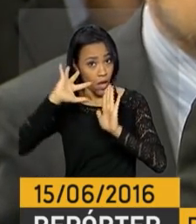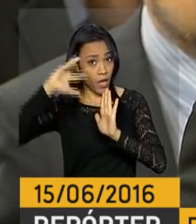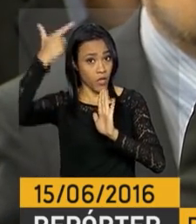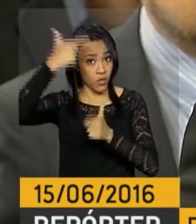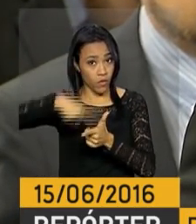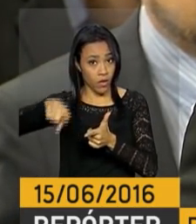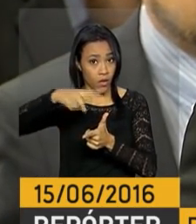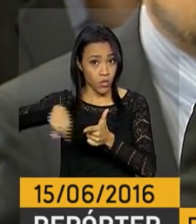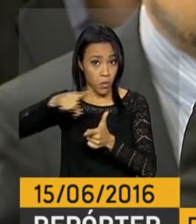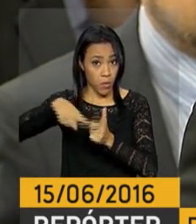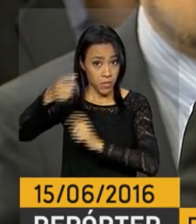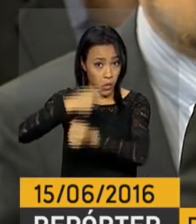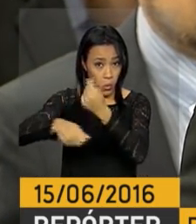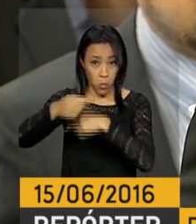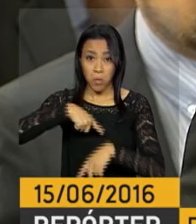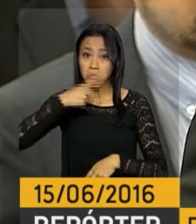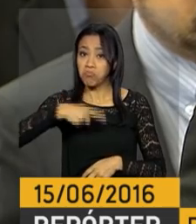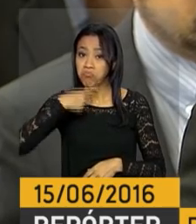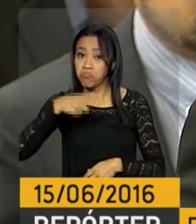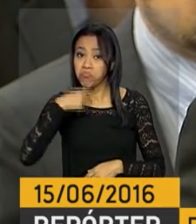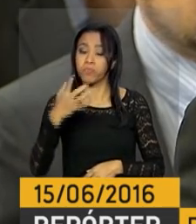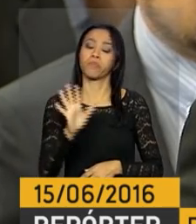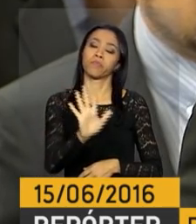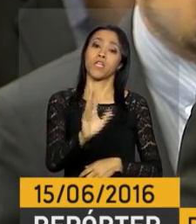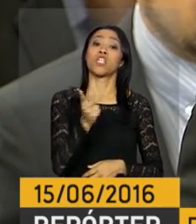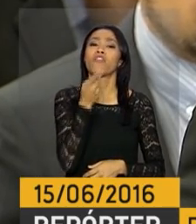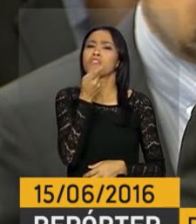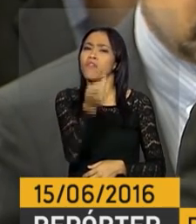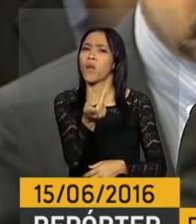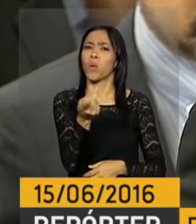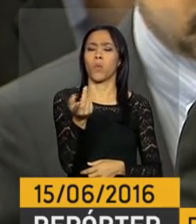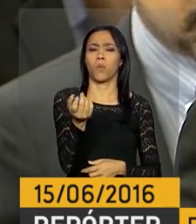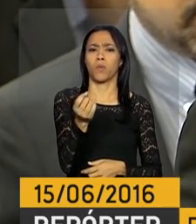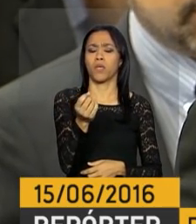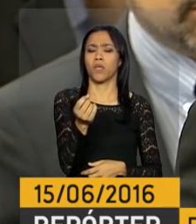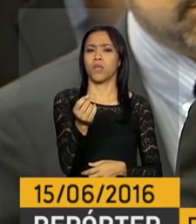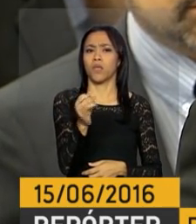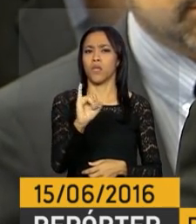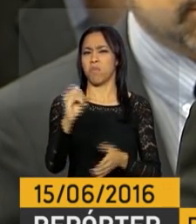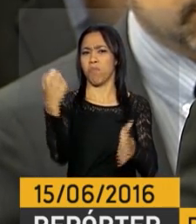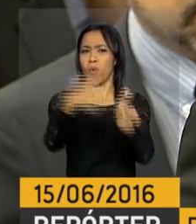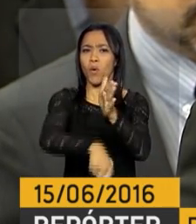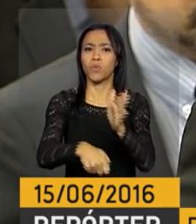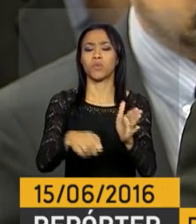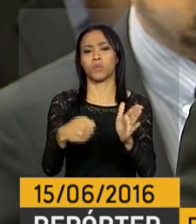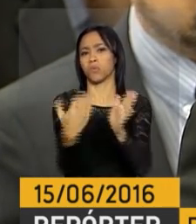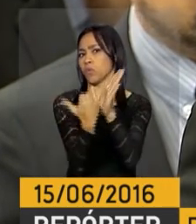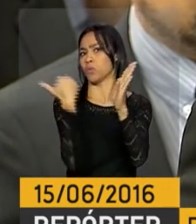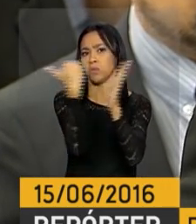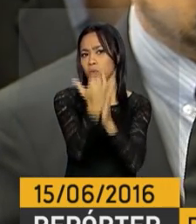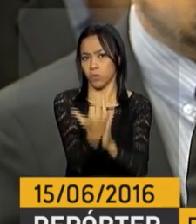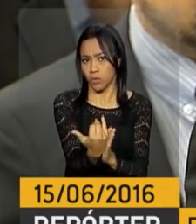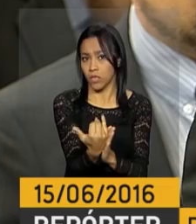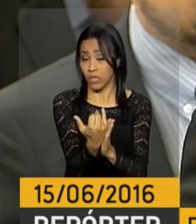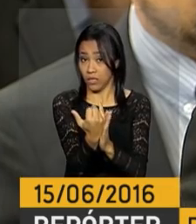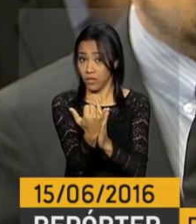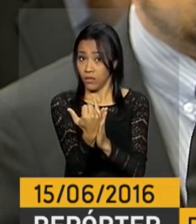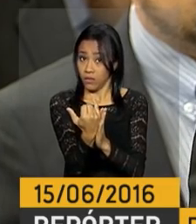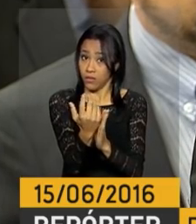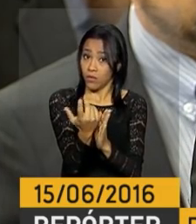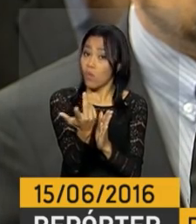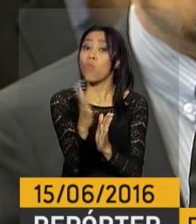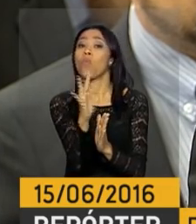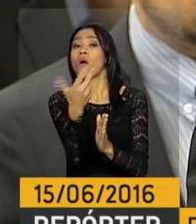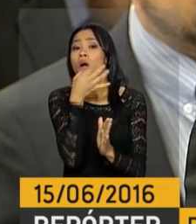descartou impostos, né, novos impostos, pelo menos num horizonte próximo, eh, além da medida anunciada hoje, existem, tá tá no horizonte do